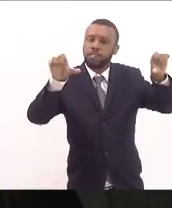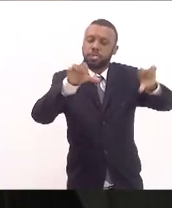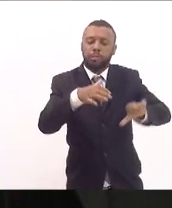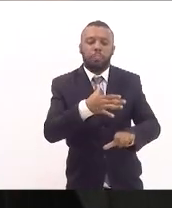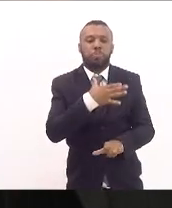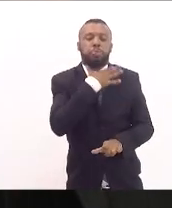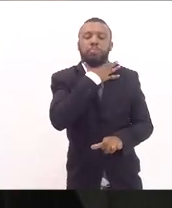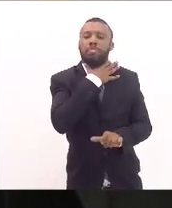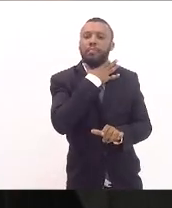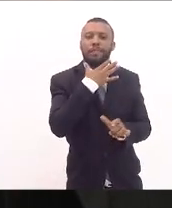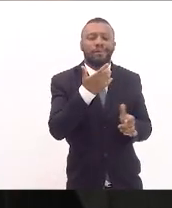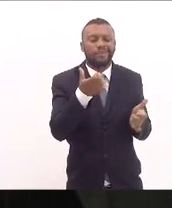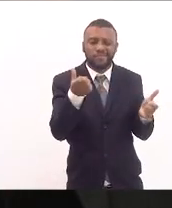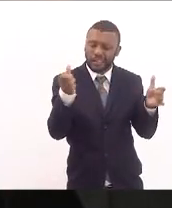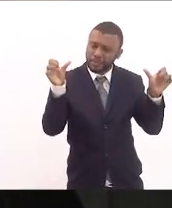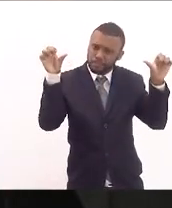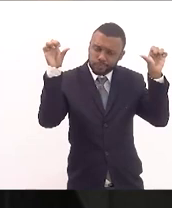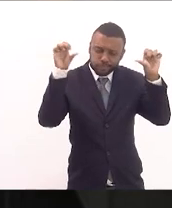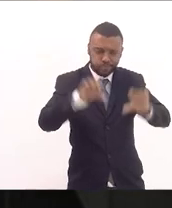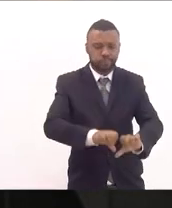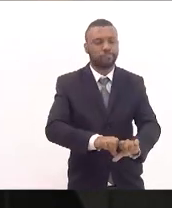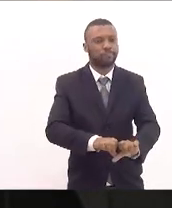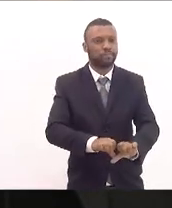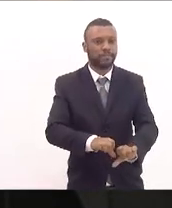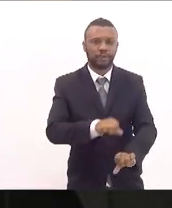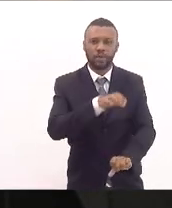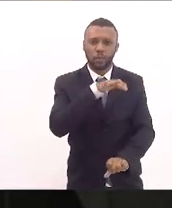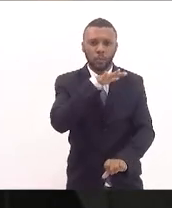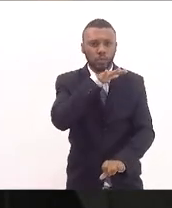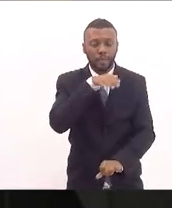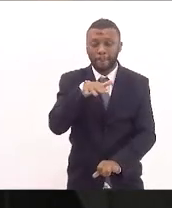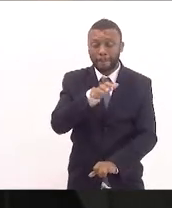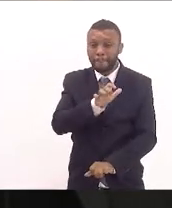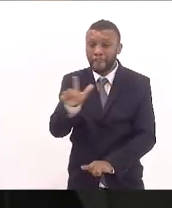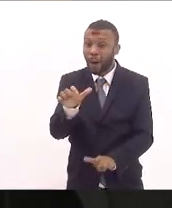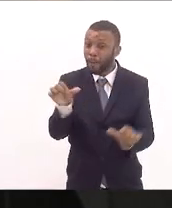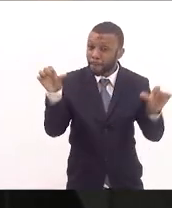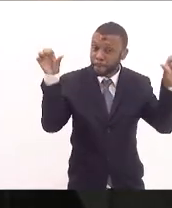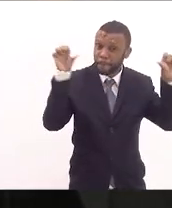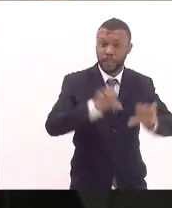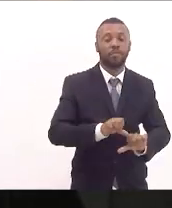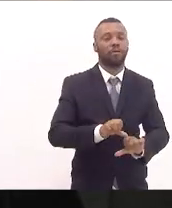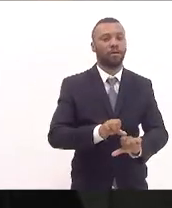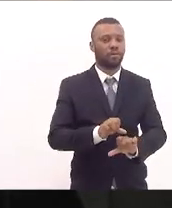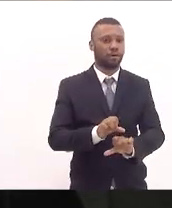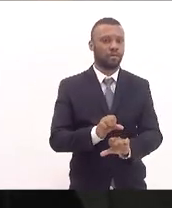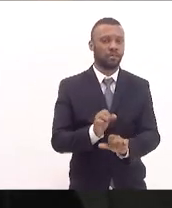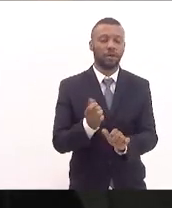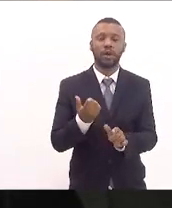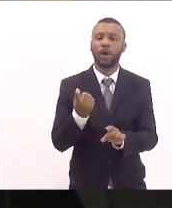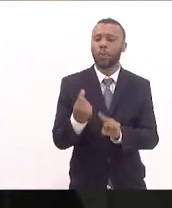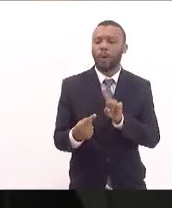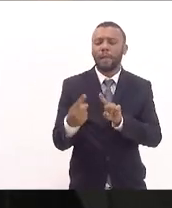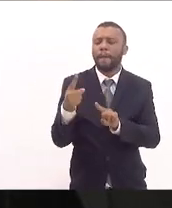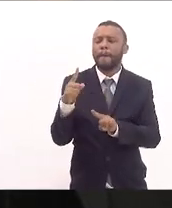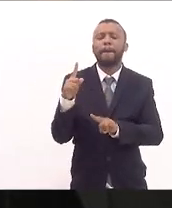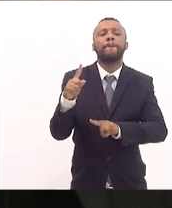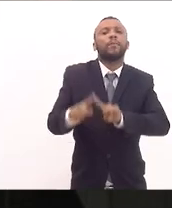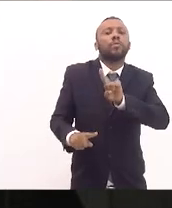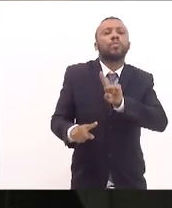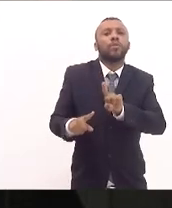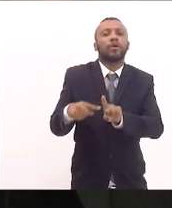pior vai de mão a pior que avanços concretos e